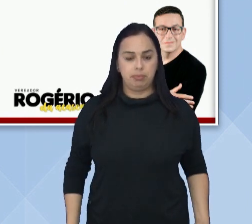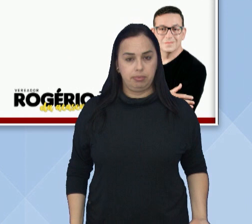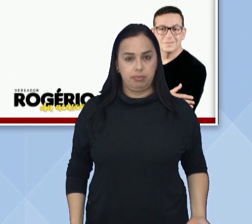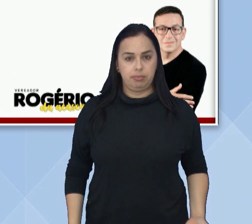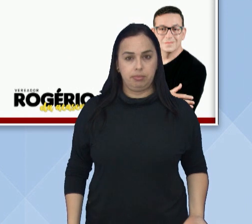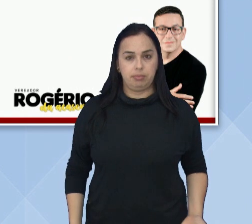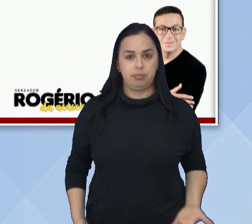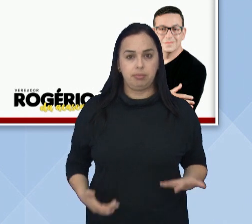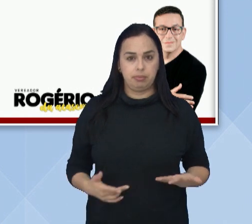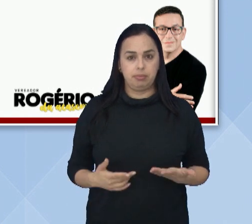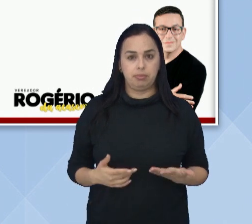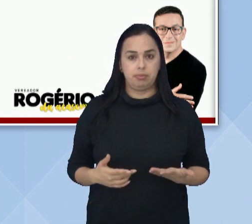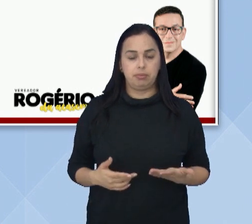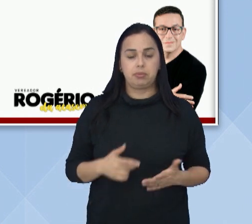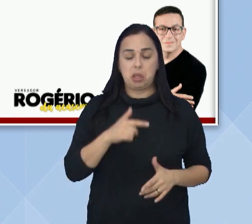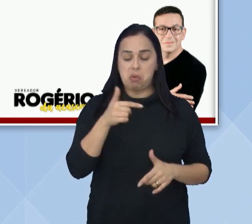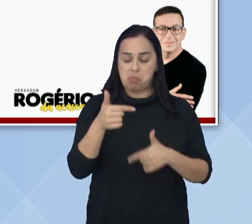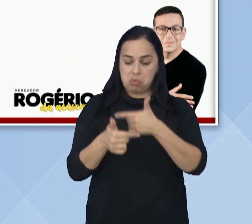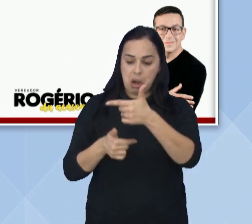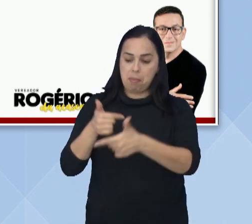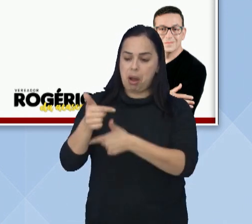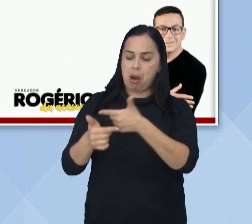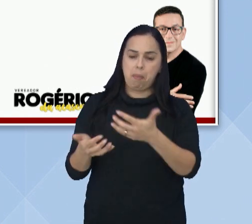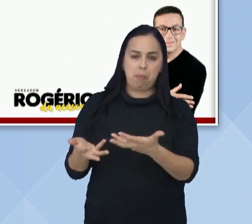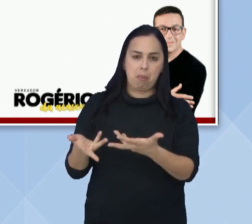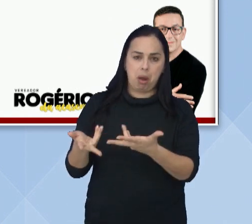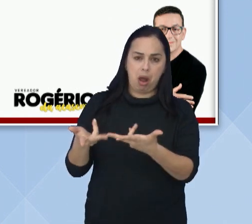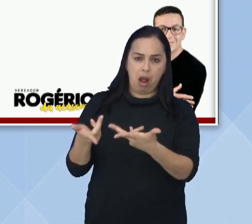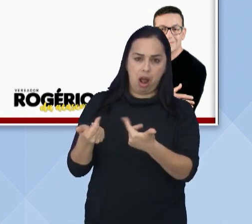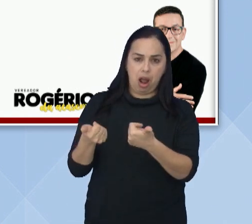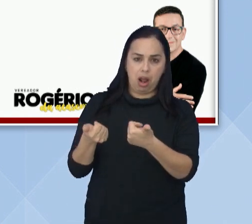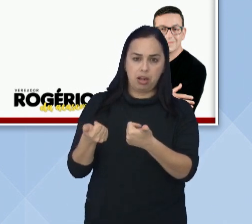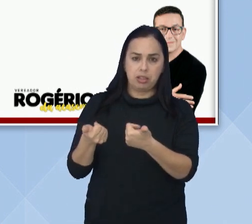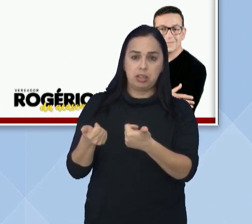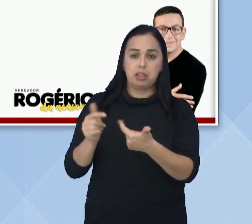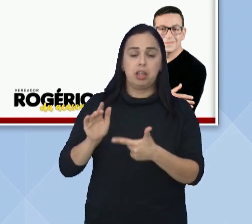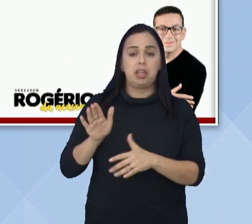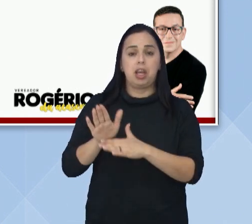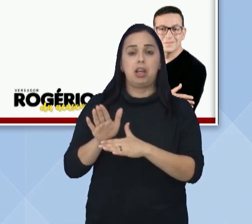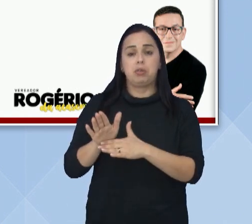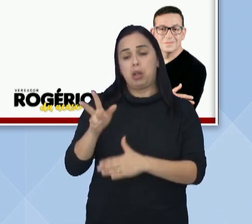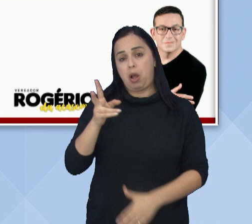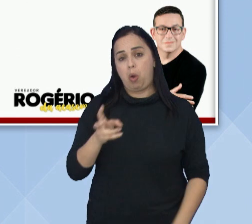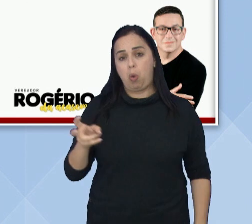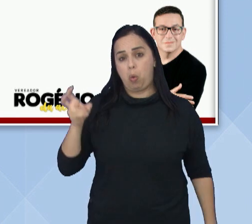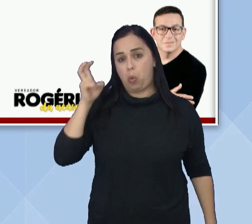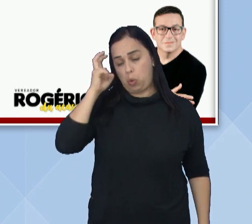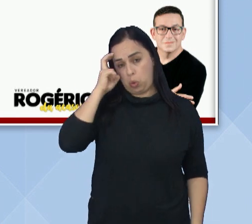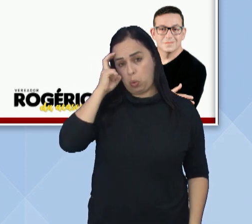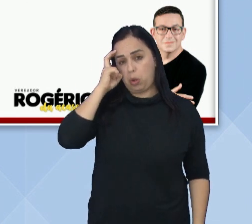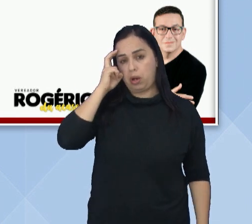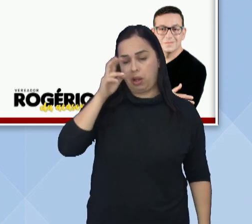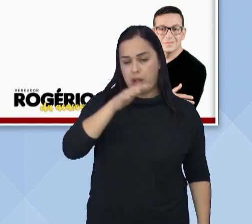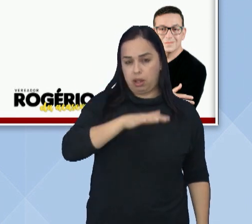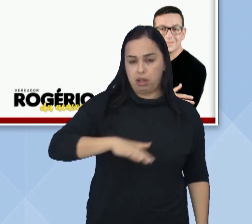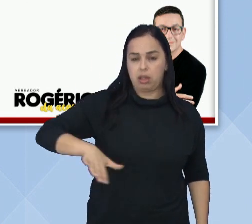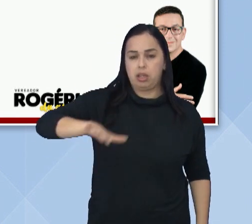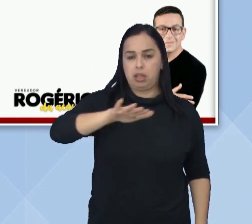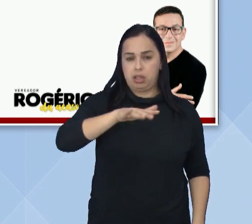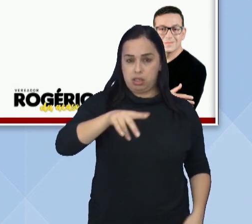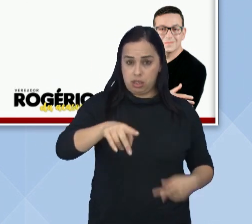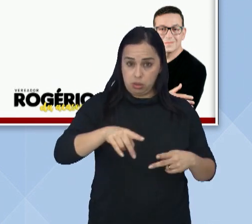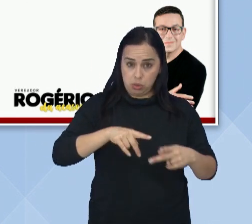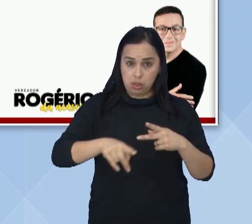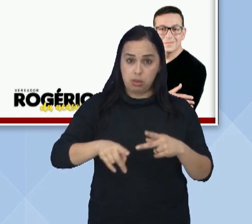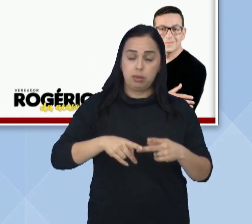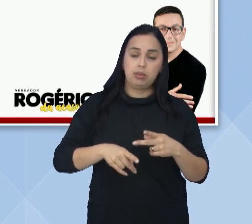Destarte diante do excelente trabalho, política social e cultural que desenvolve no âmbito do município de São José dos